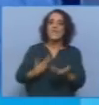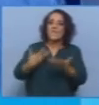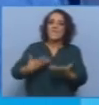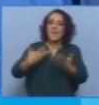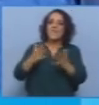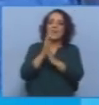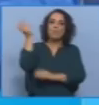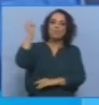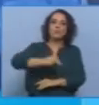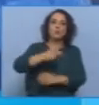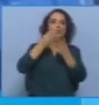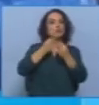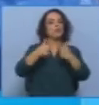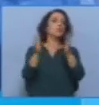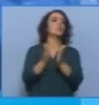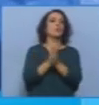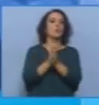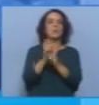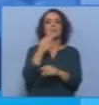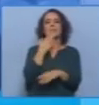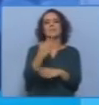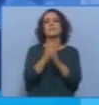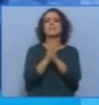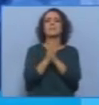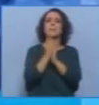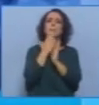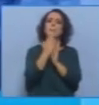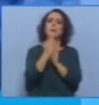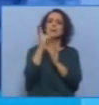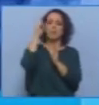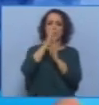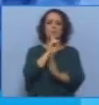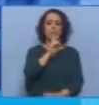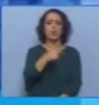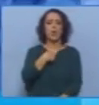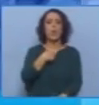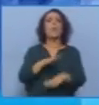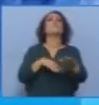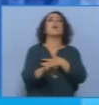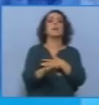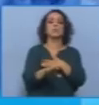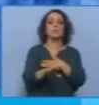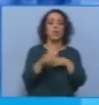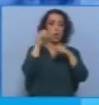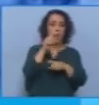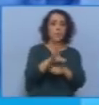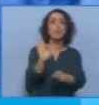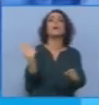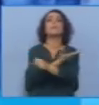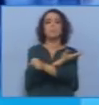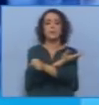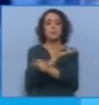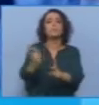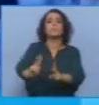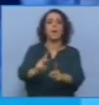solucione tudo, não? Aquela oração, Senhor, peço por esta pessoa, e Deus diz, o que é que queres que eu faça? Ou eu eliminas, ou eliminas, não? Ou seja, que às